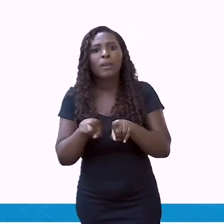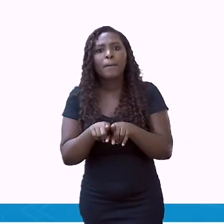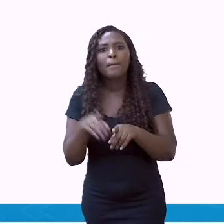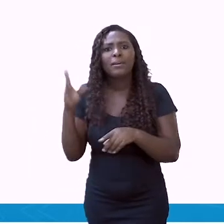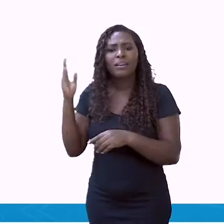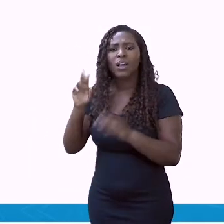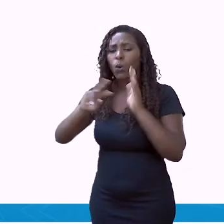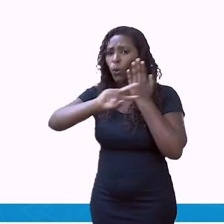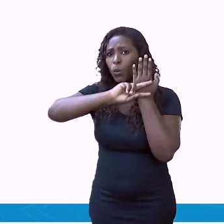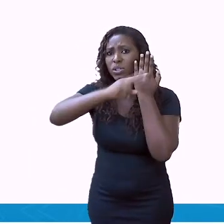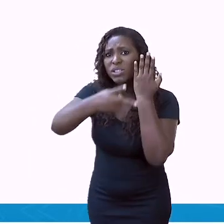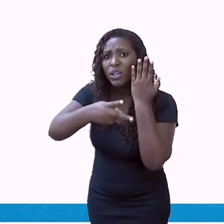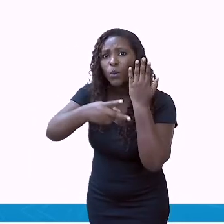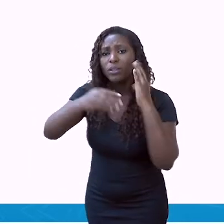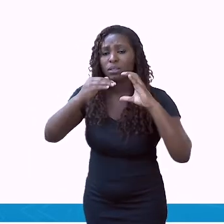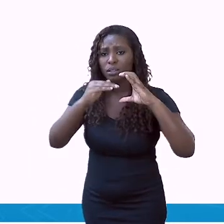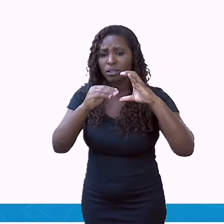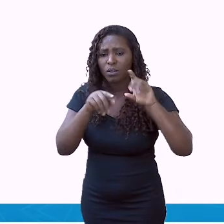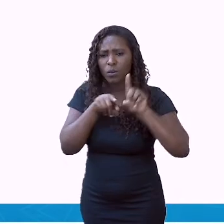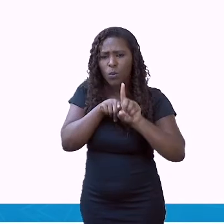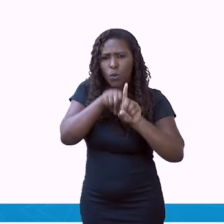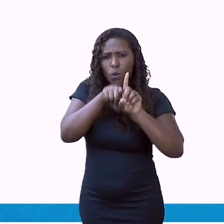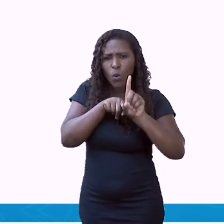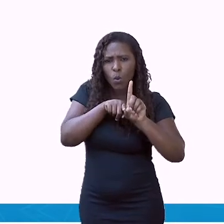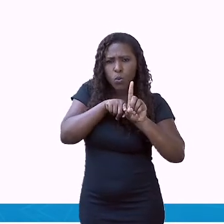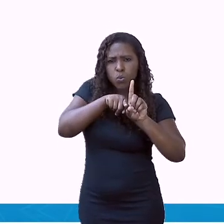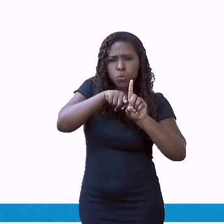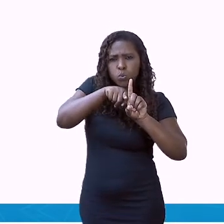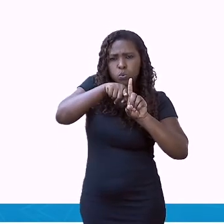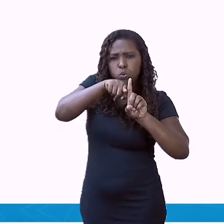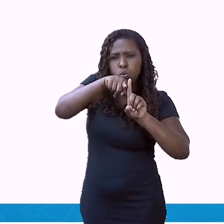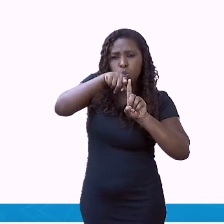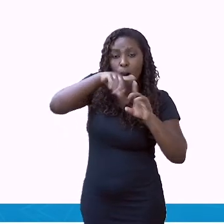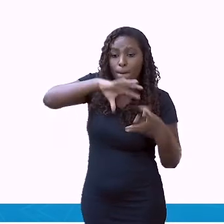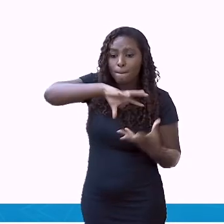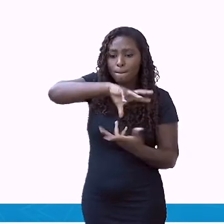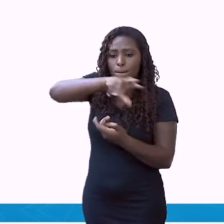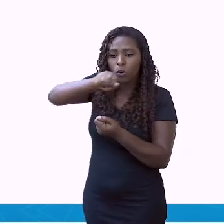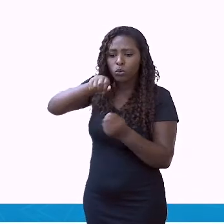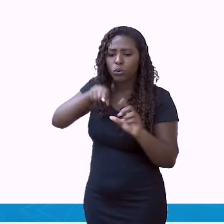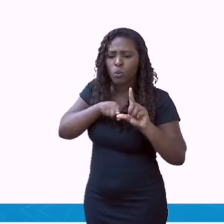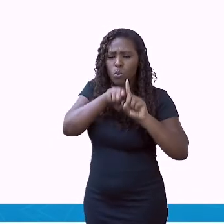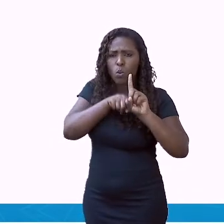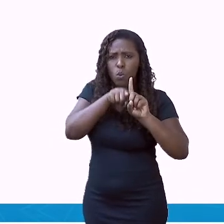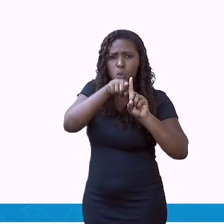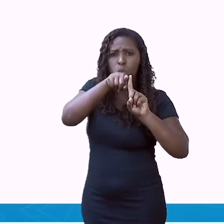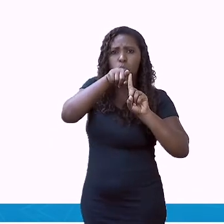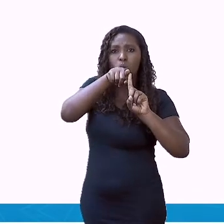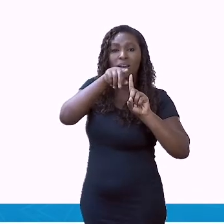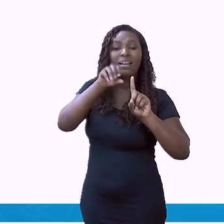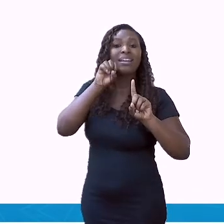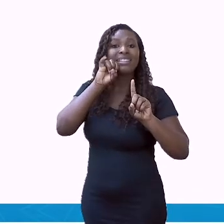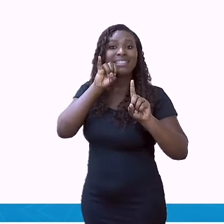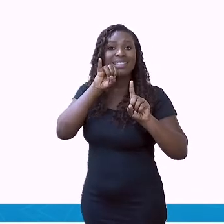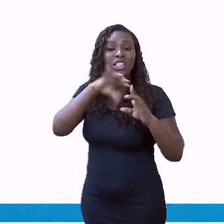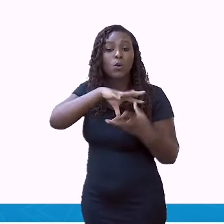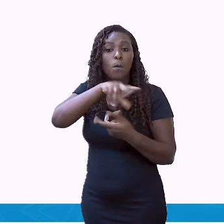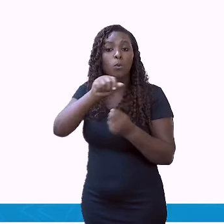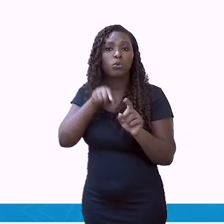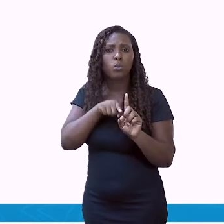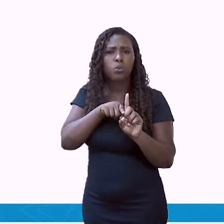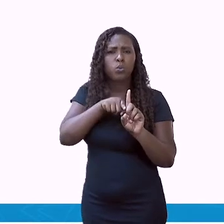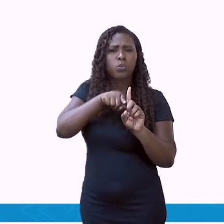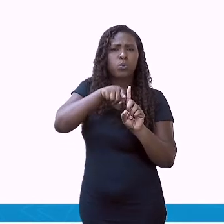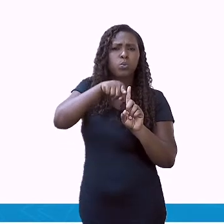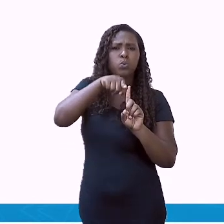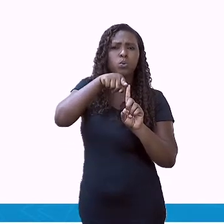quê? Porque se está aquecendo, as geleiras vão derreter mais. Então, isso é um problema muito